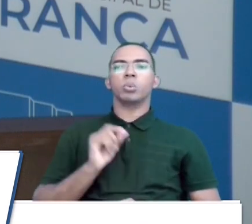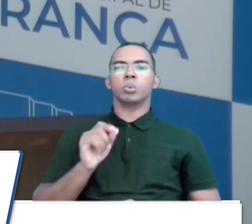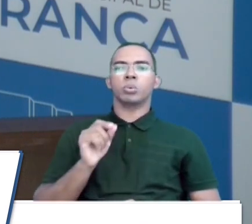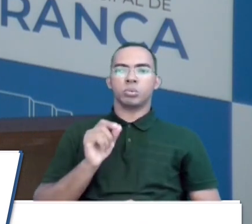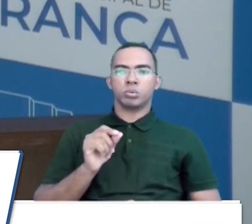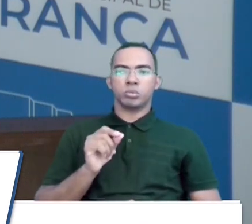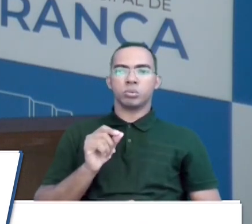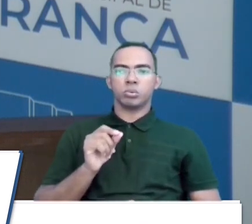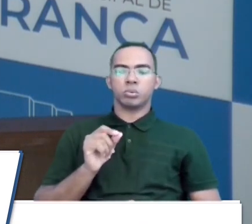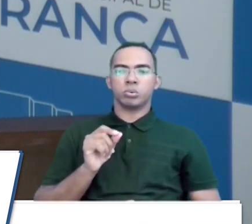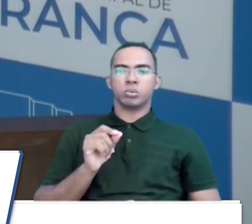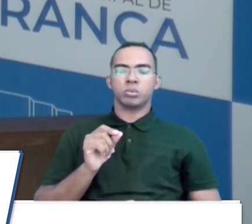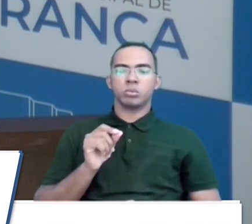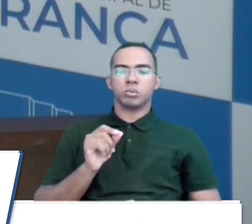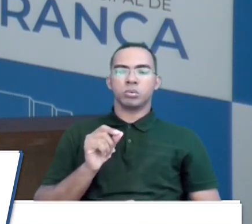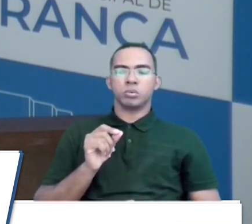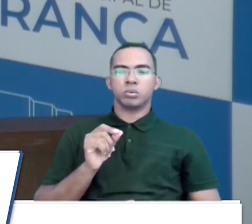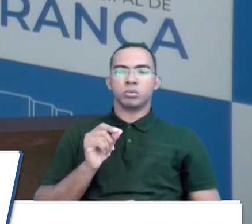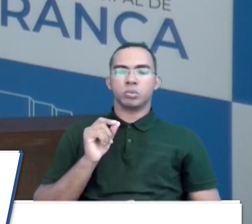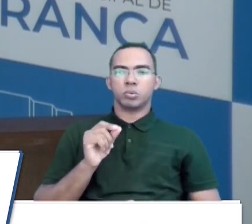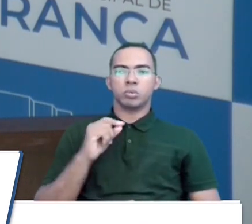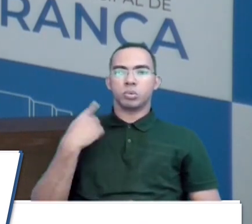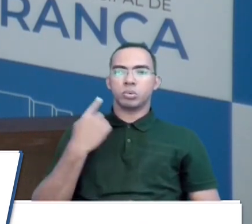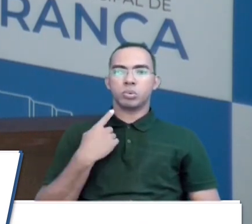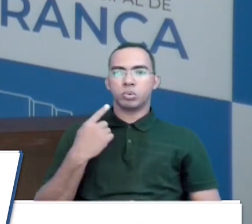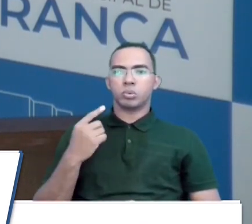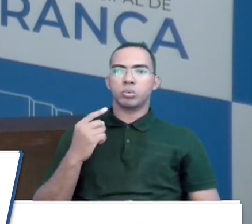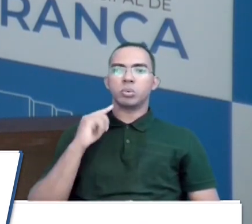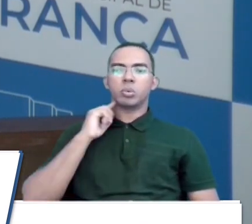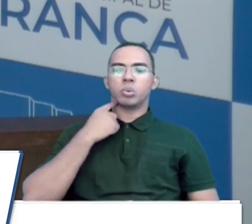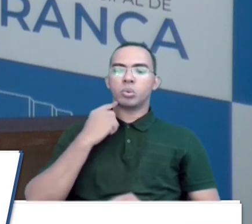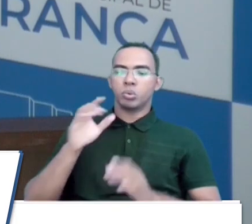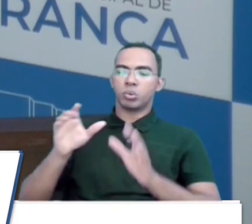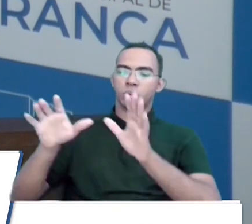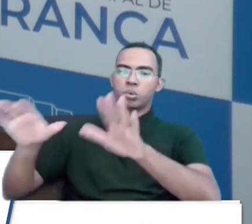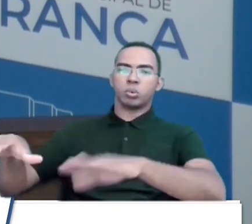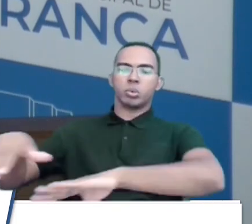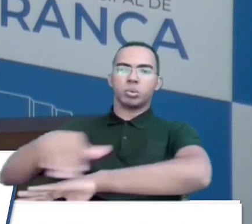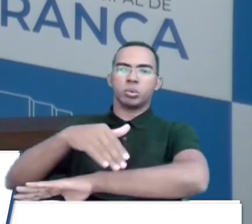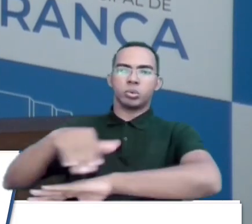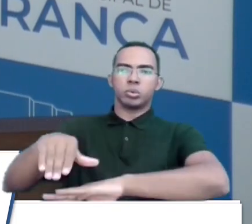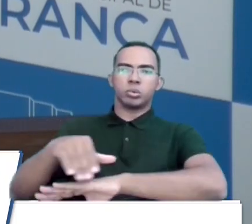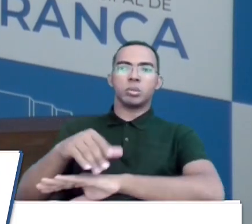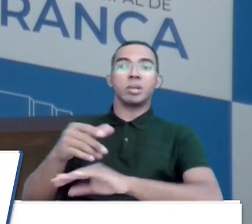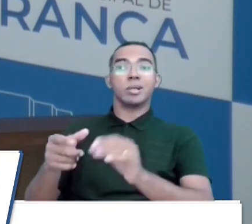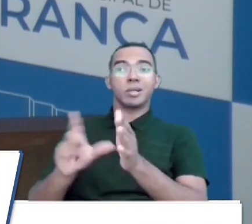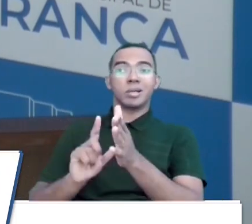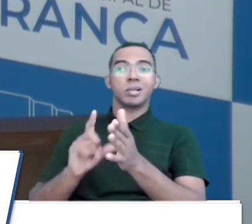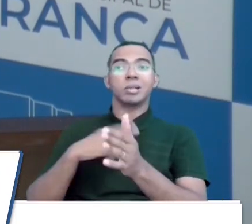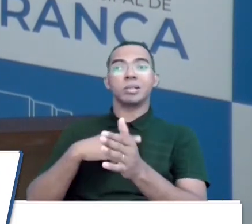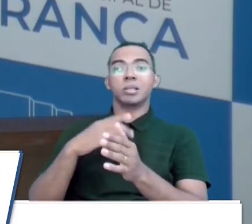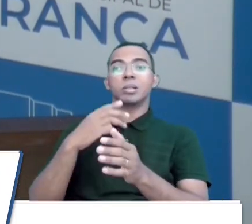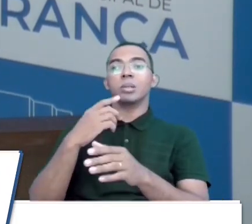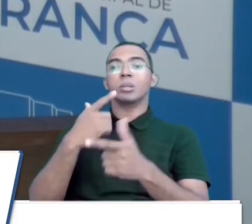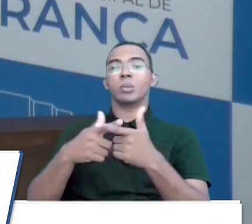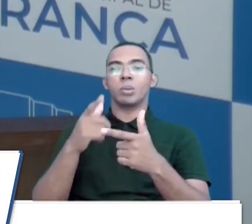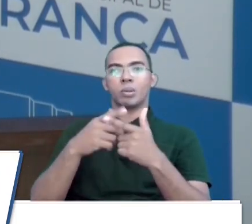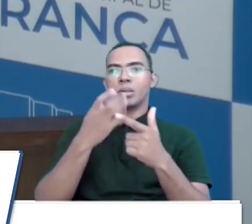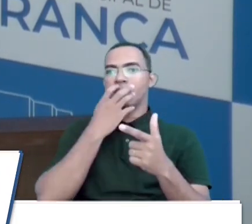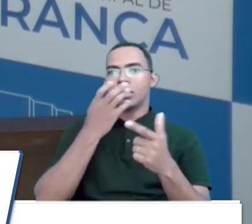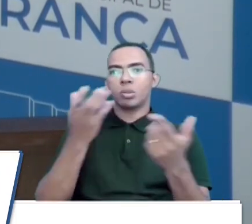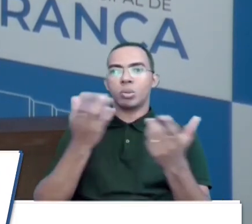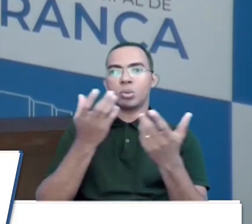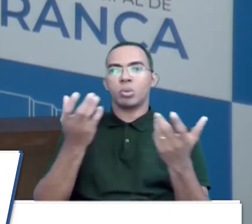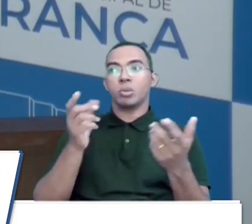fato da gente colocar o lixo para fora. E antigamente a gente tinha problema com o cachorro, né? Não, hoje não. Hoje